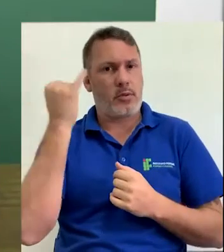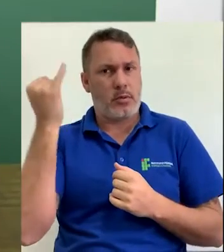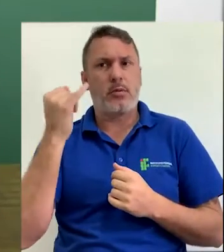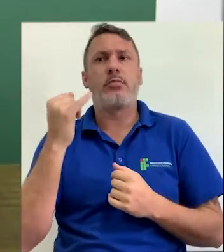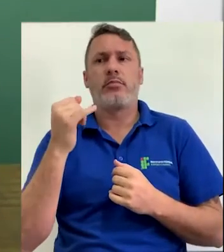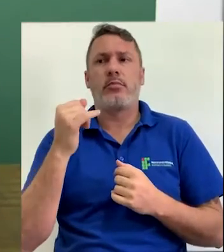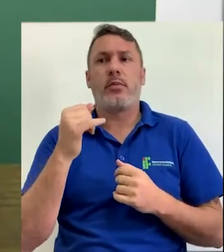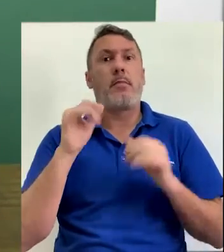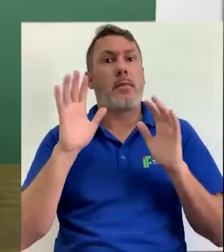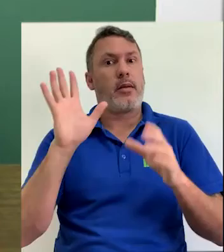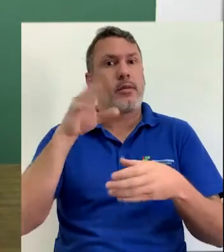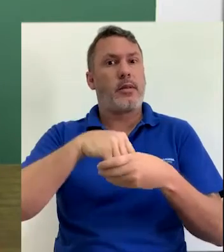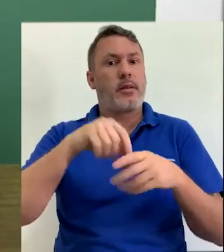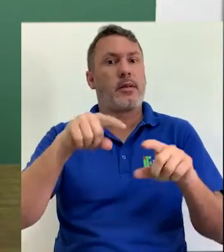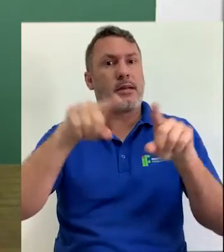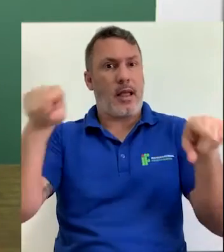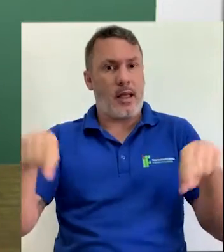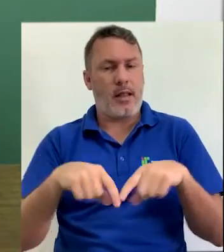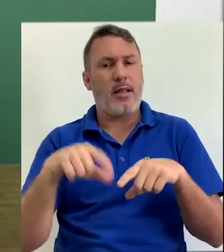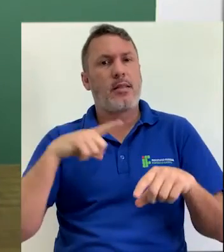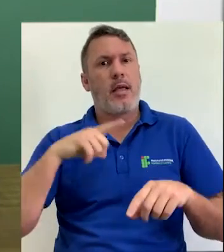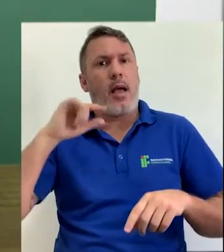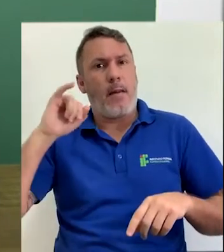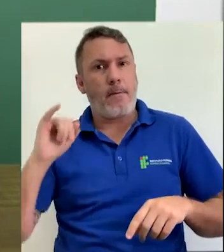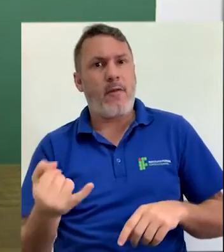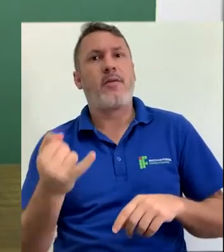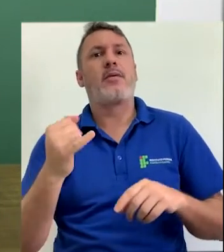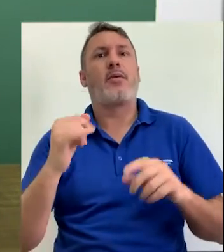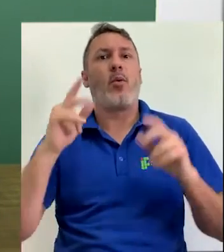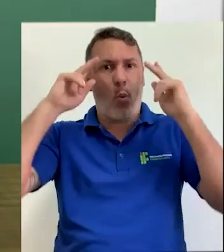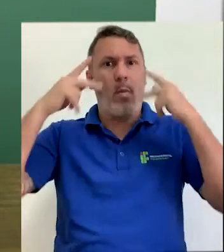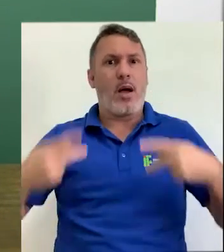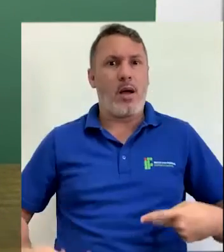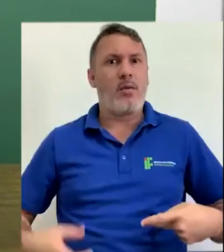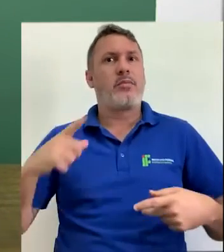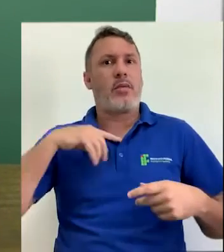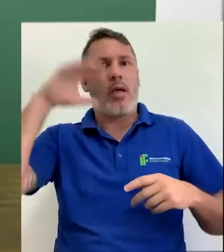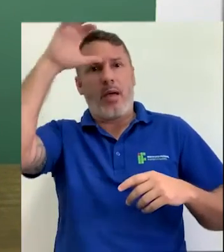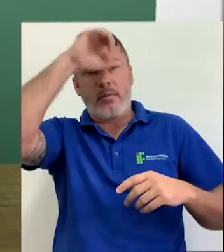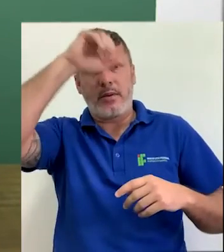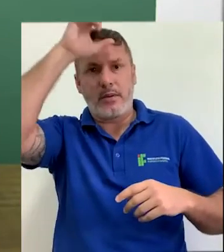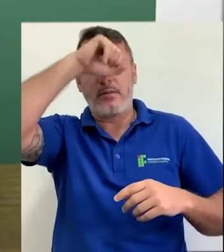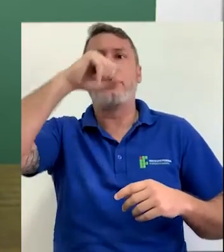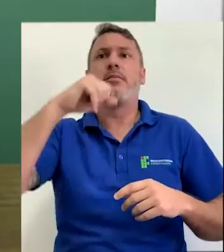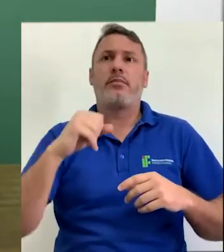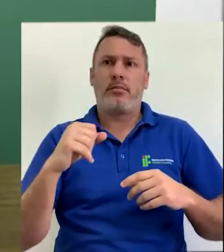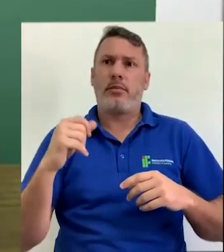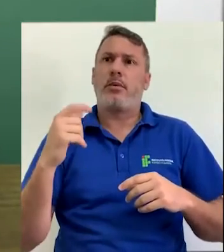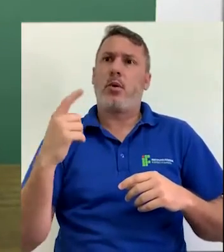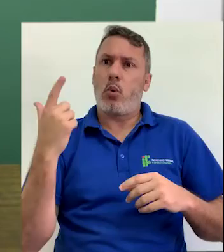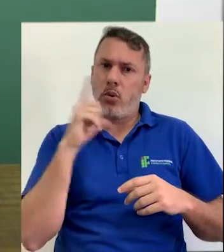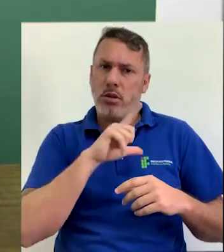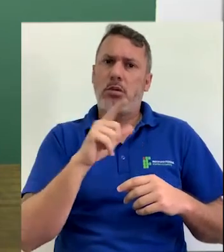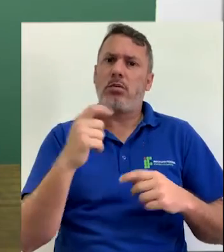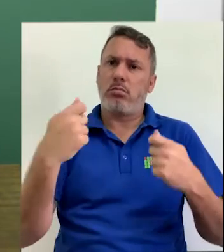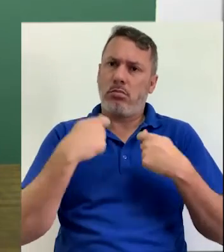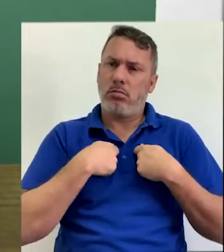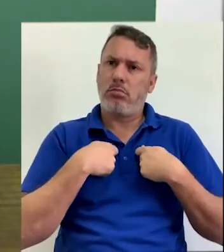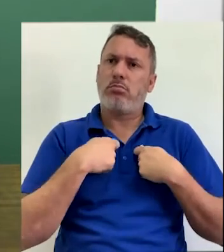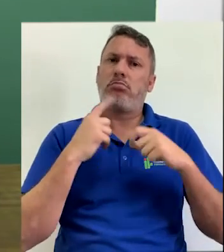grande escala trouxe grandes proveitos para a humanidade. Não trouxe só excessos não, trouxe sim